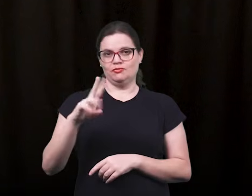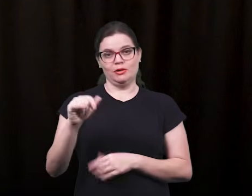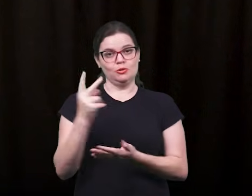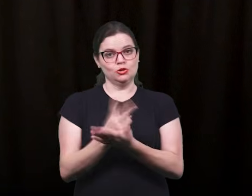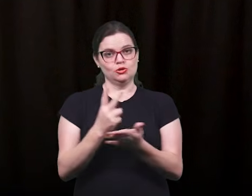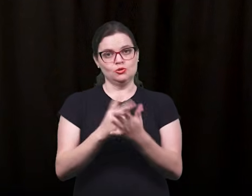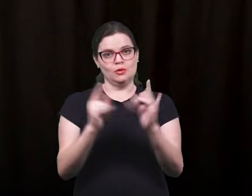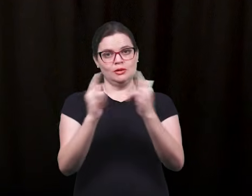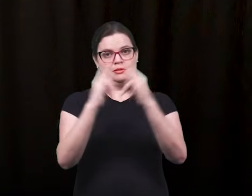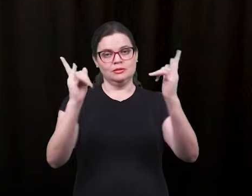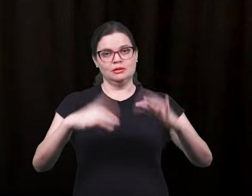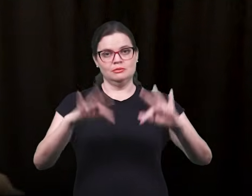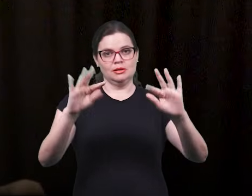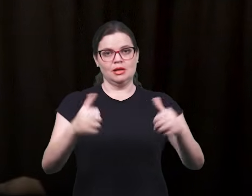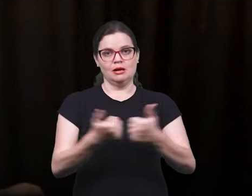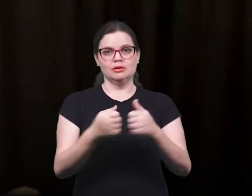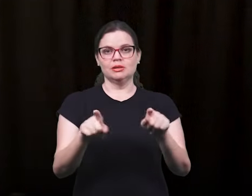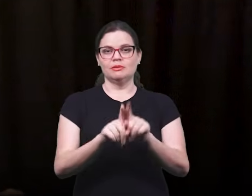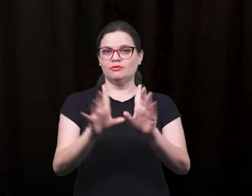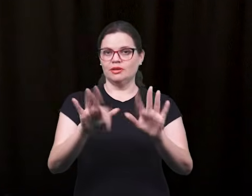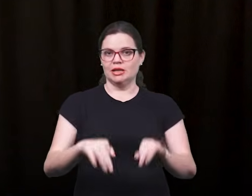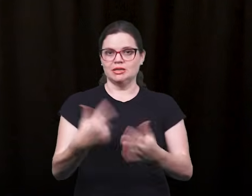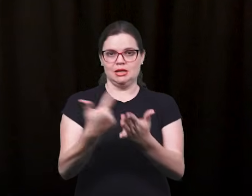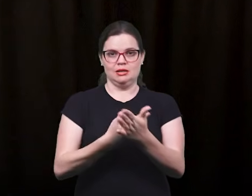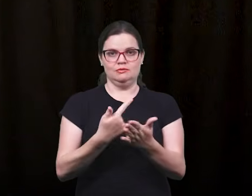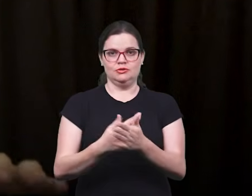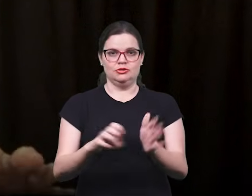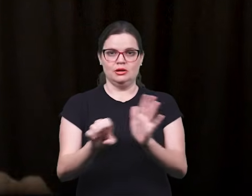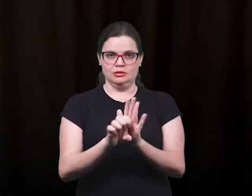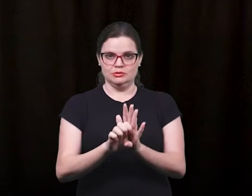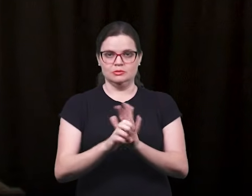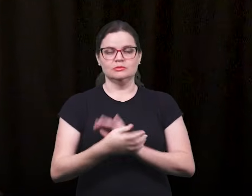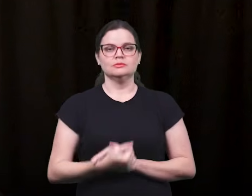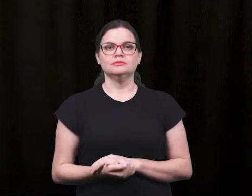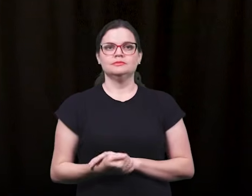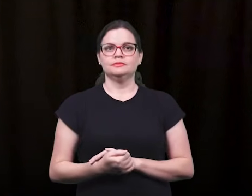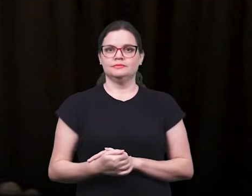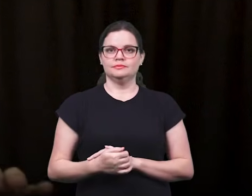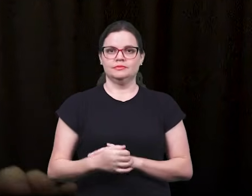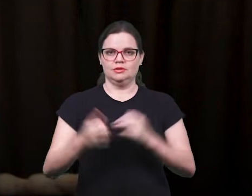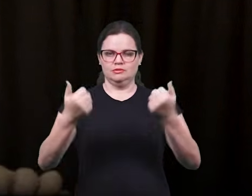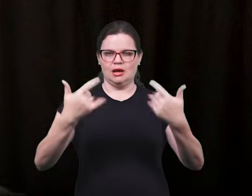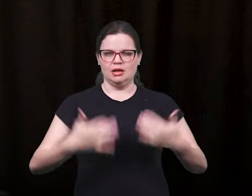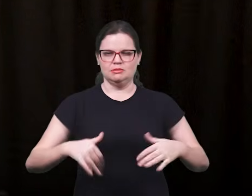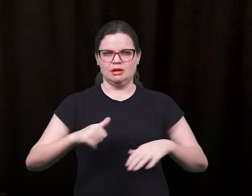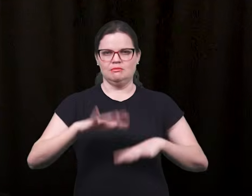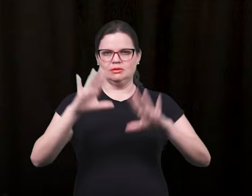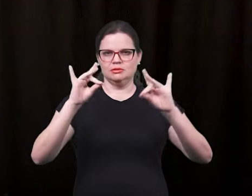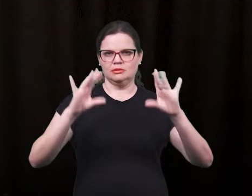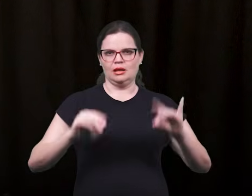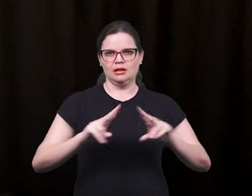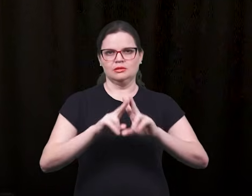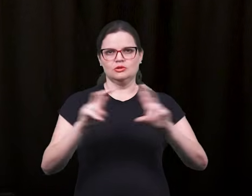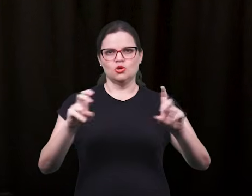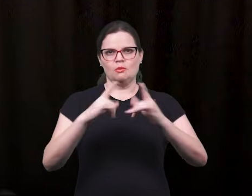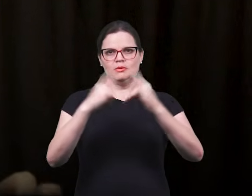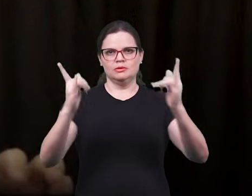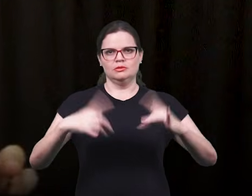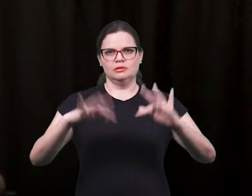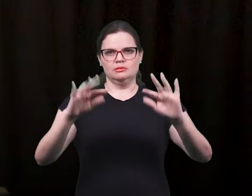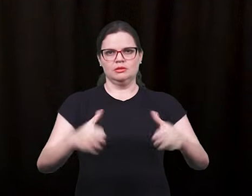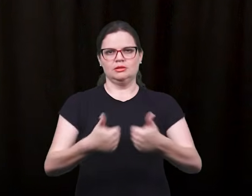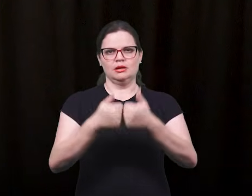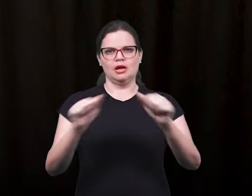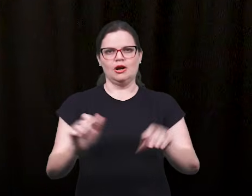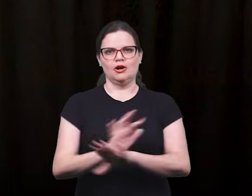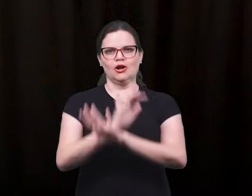é a continuação e o encerramento do livro do Êxodo. Finalizaremos falando um pouco mais sobre esse